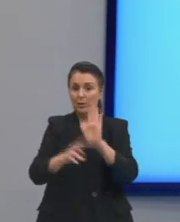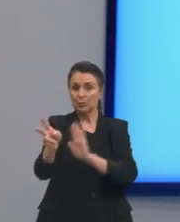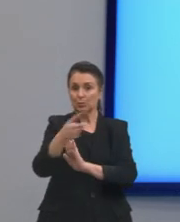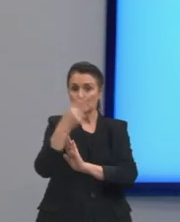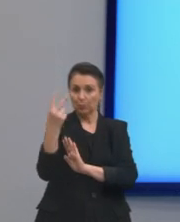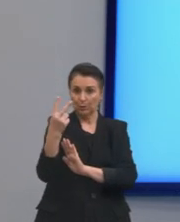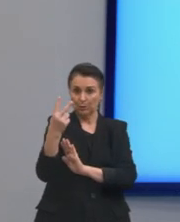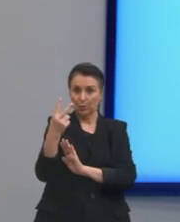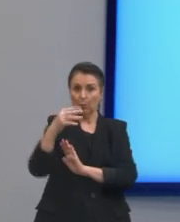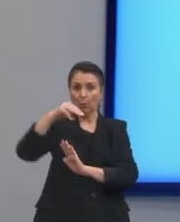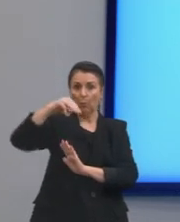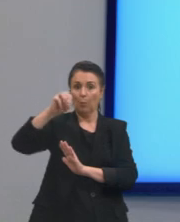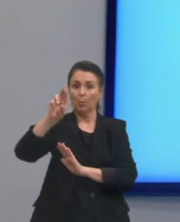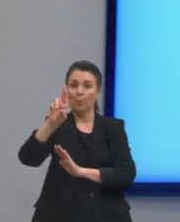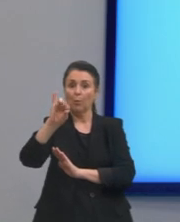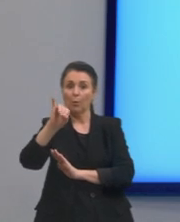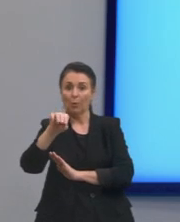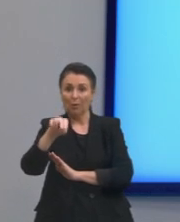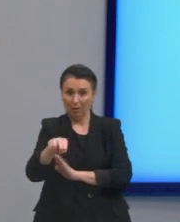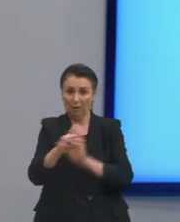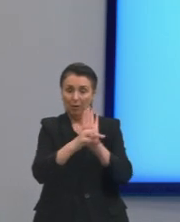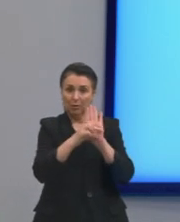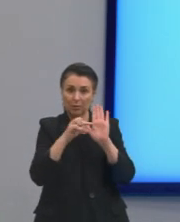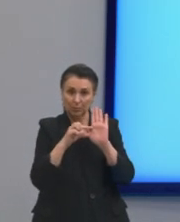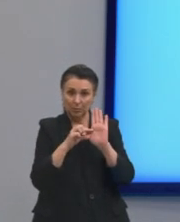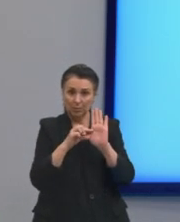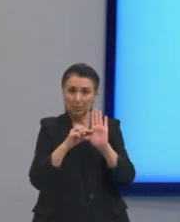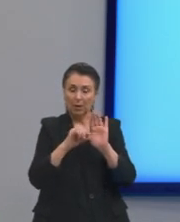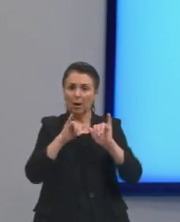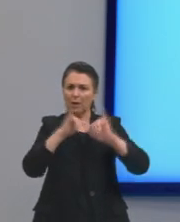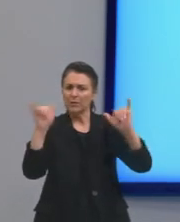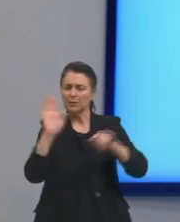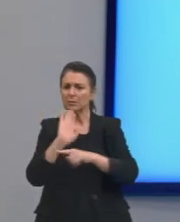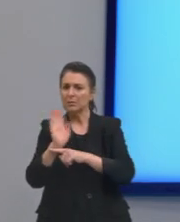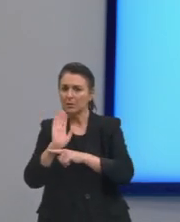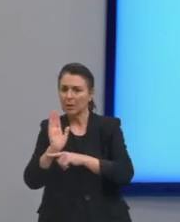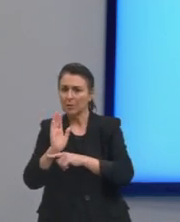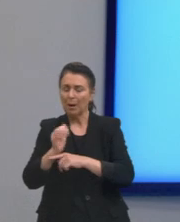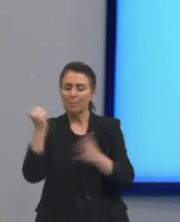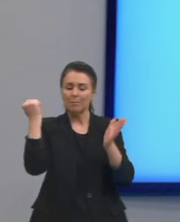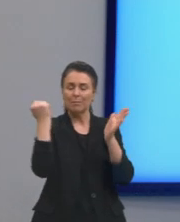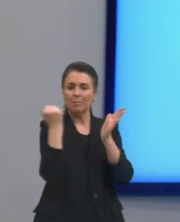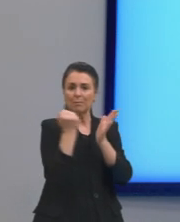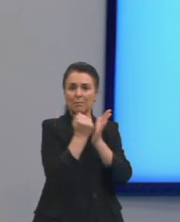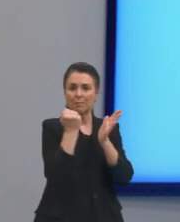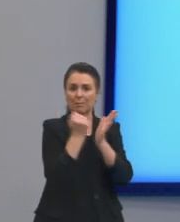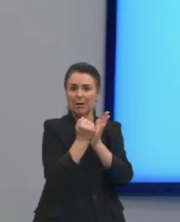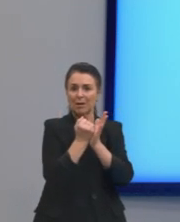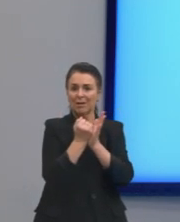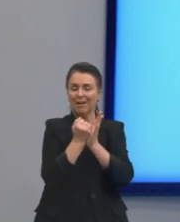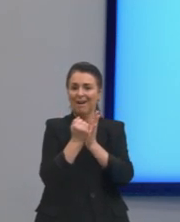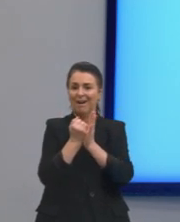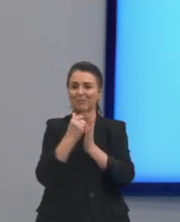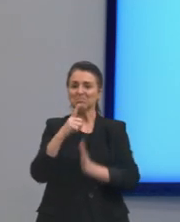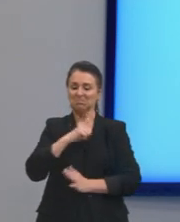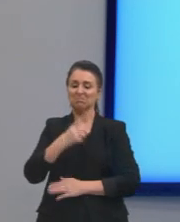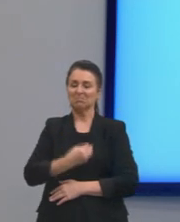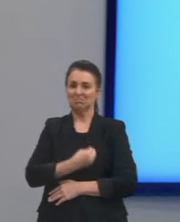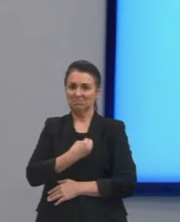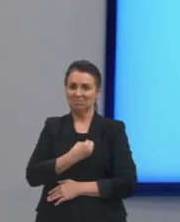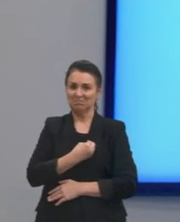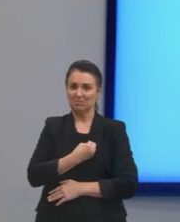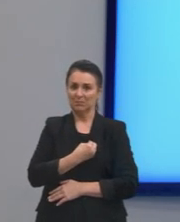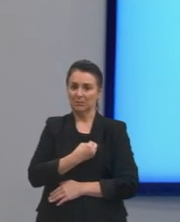definir o cinema como uma máquina que registra a existência EA Restitui como tal porém levando em